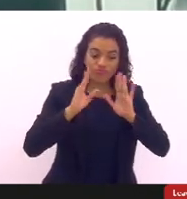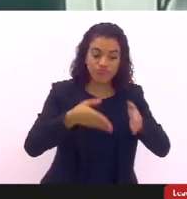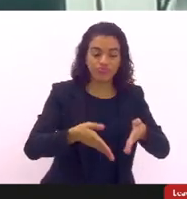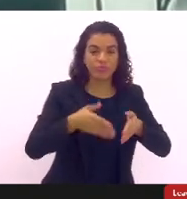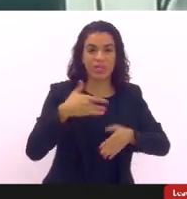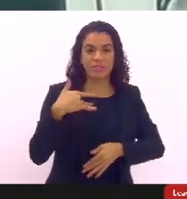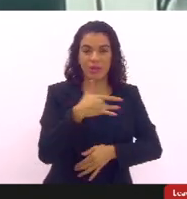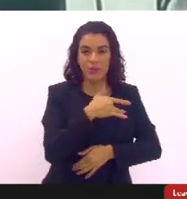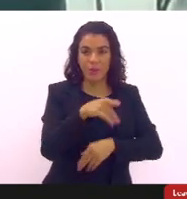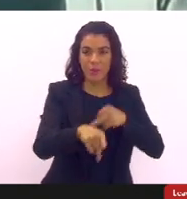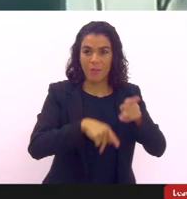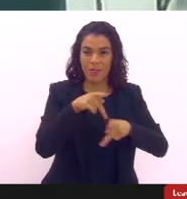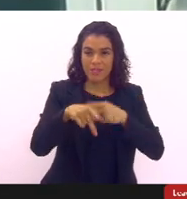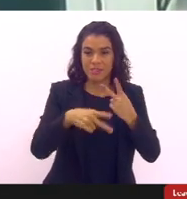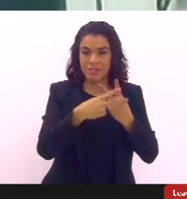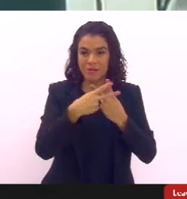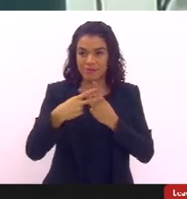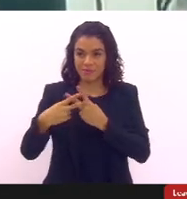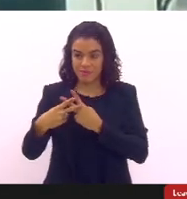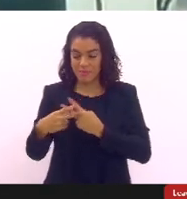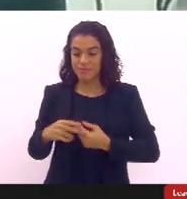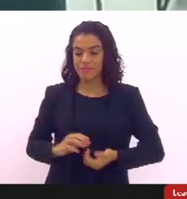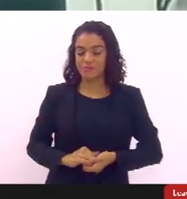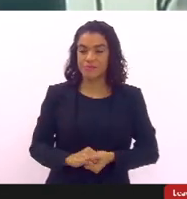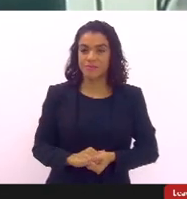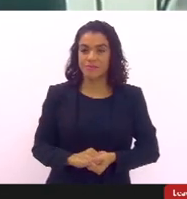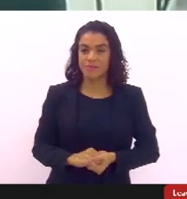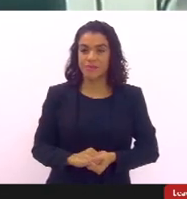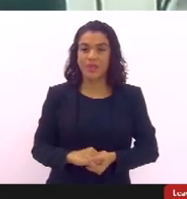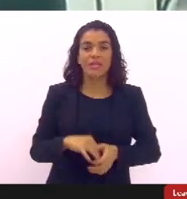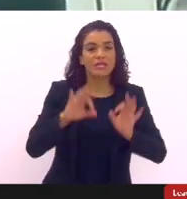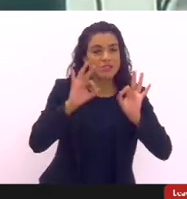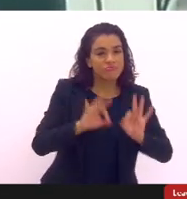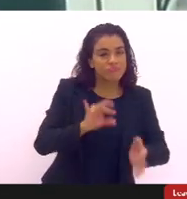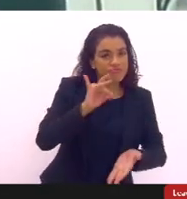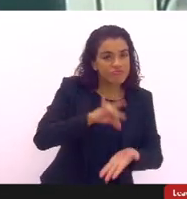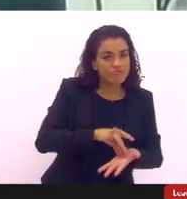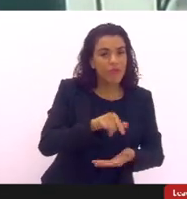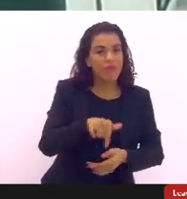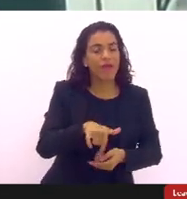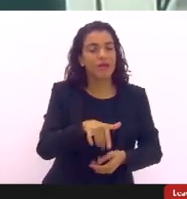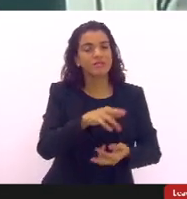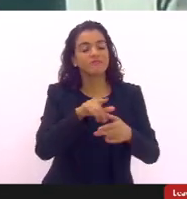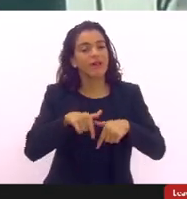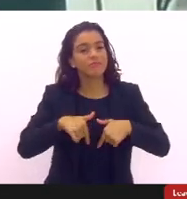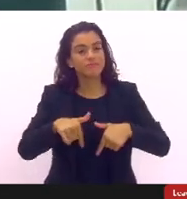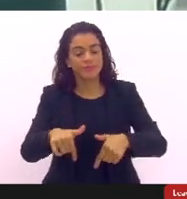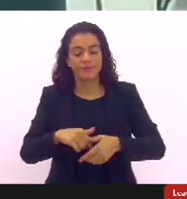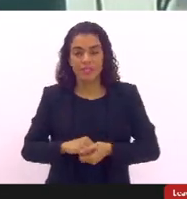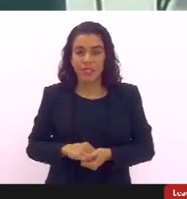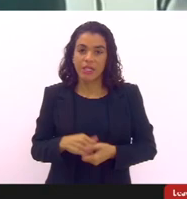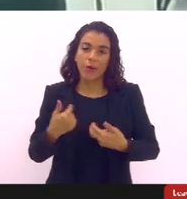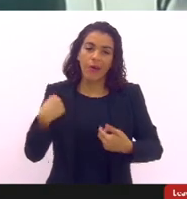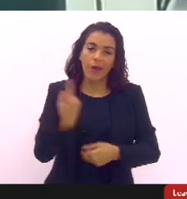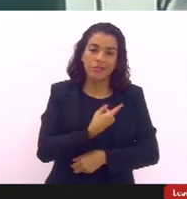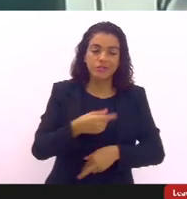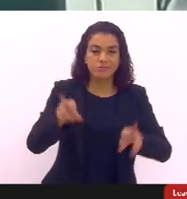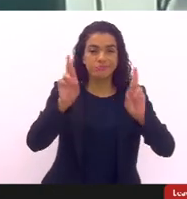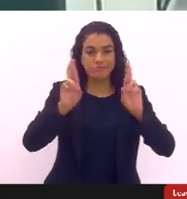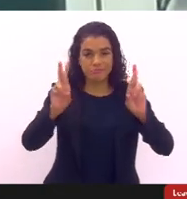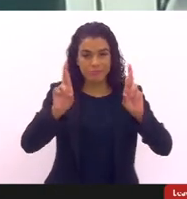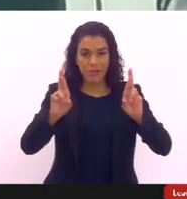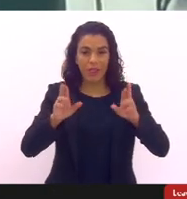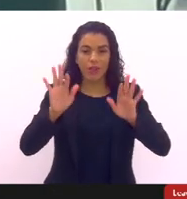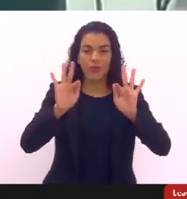né, da população privada de liberdade. Quem, de fato, vai dar conta disso? Então, a gente espera que, no final da